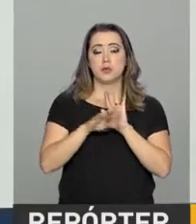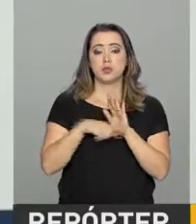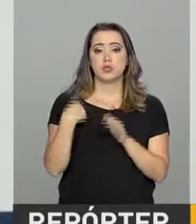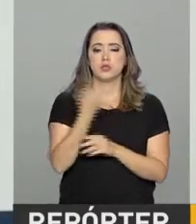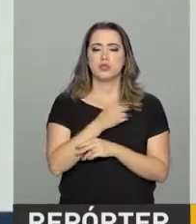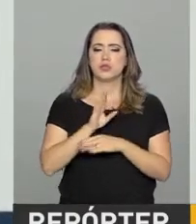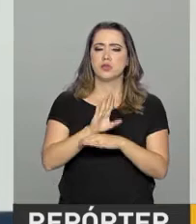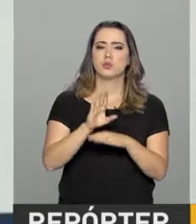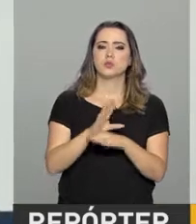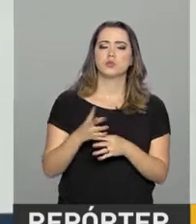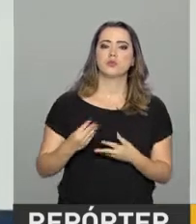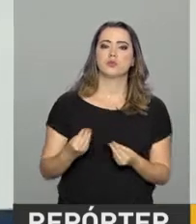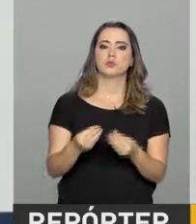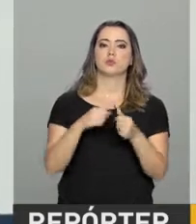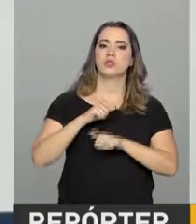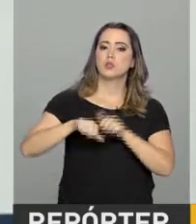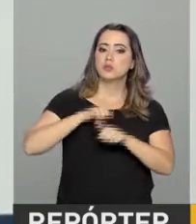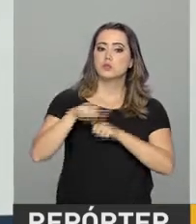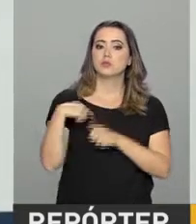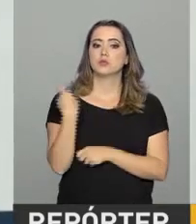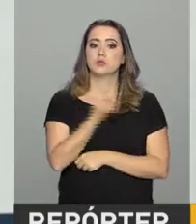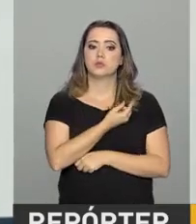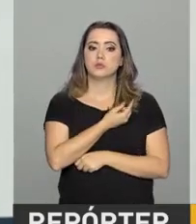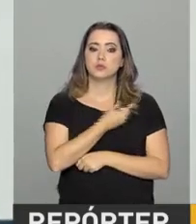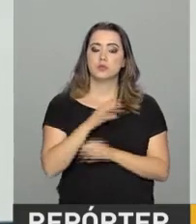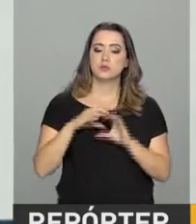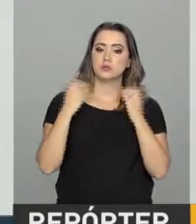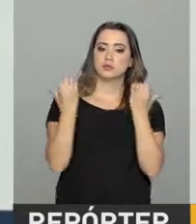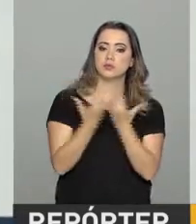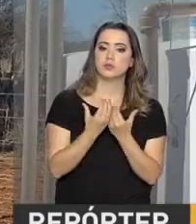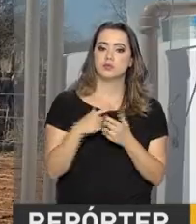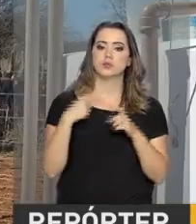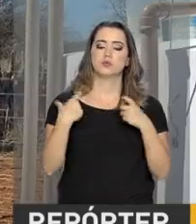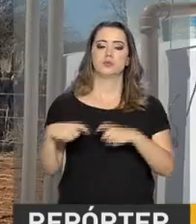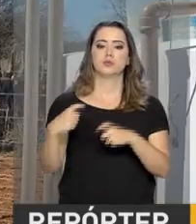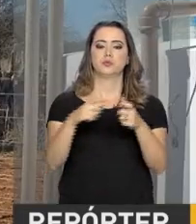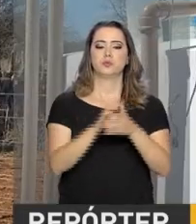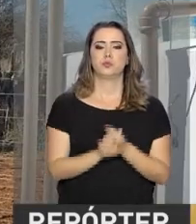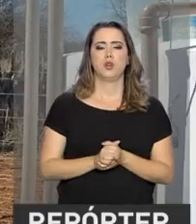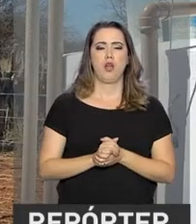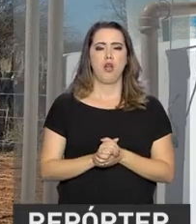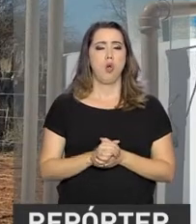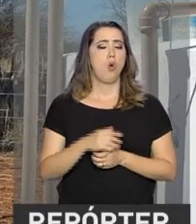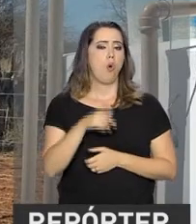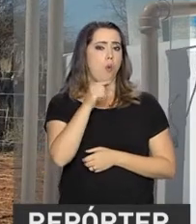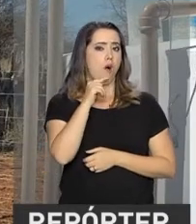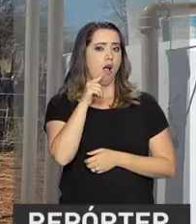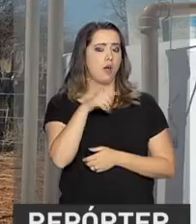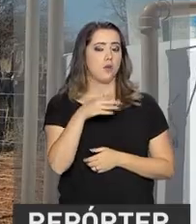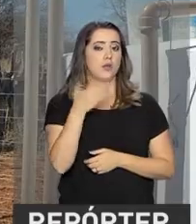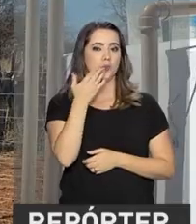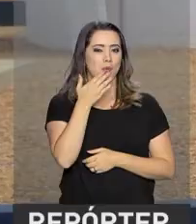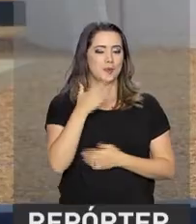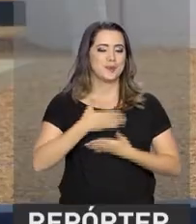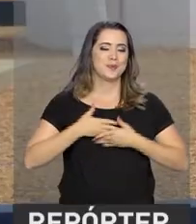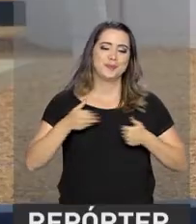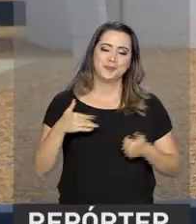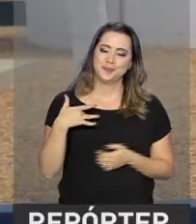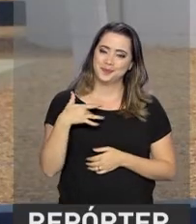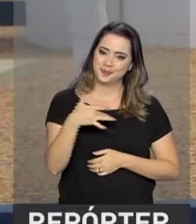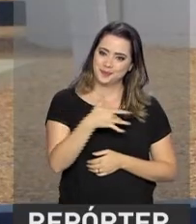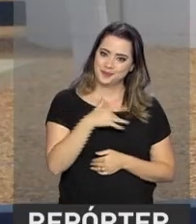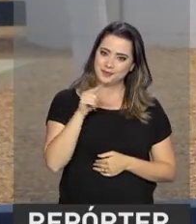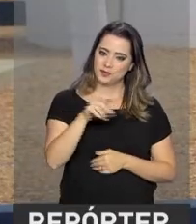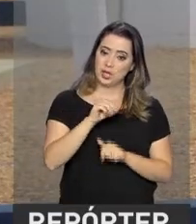muito, que está transformando a nossa comunidade, a nossa região. O Água Doce melhorou a saúde da população,